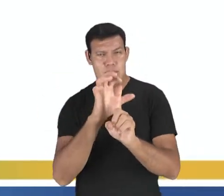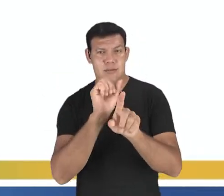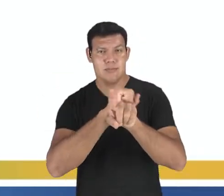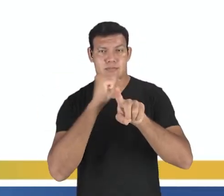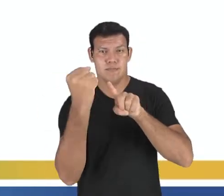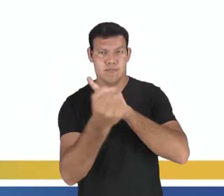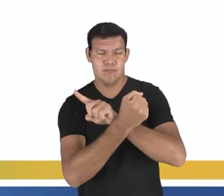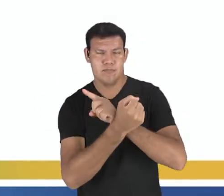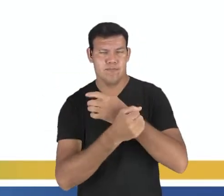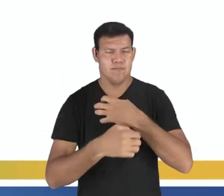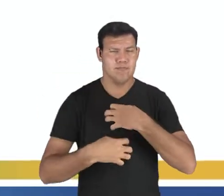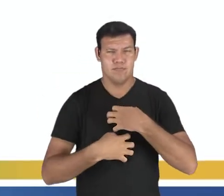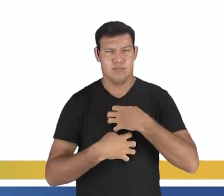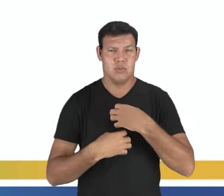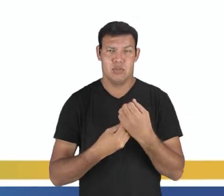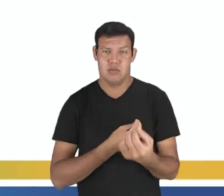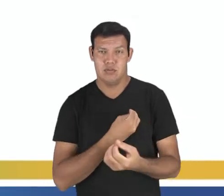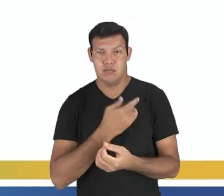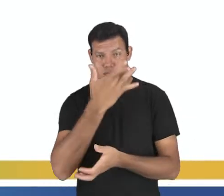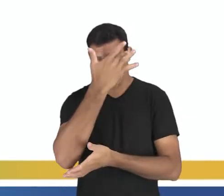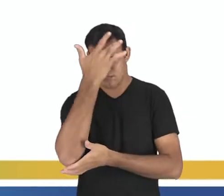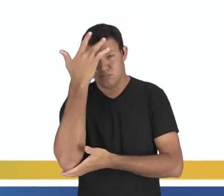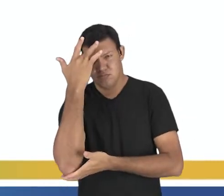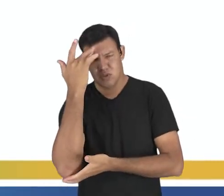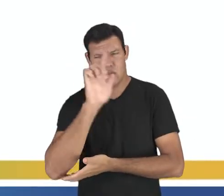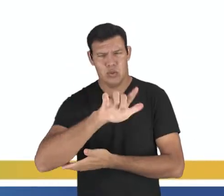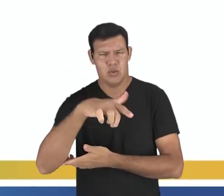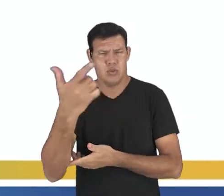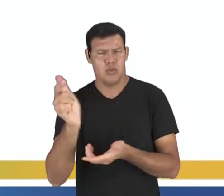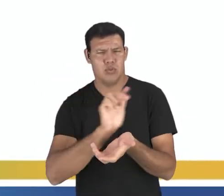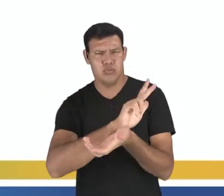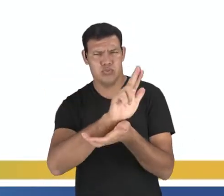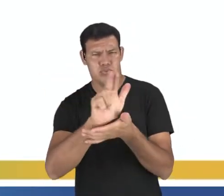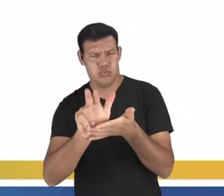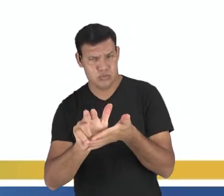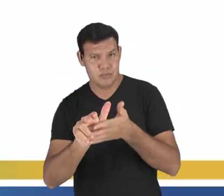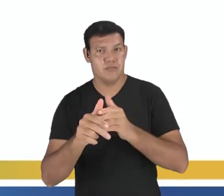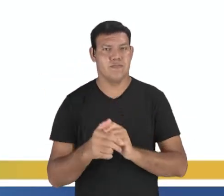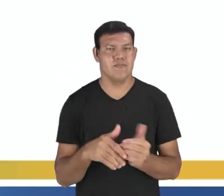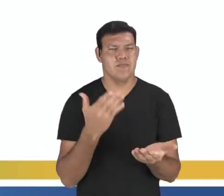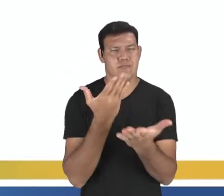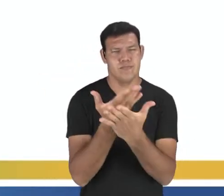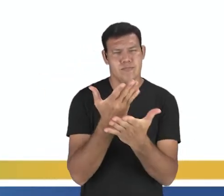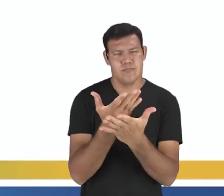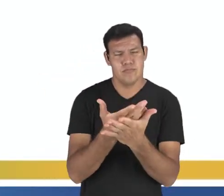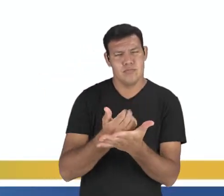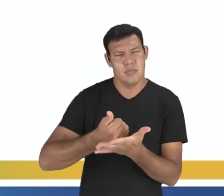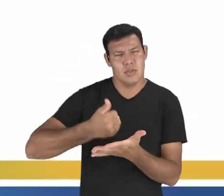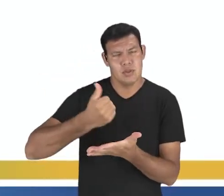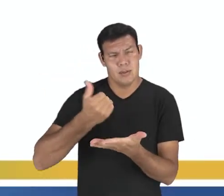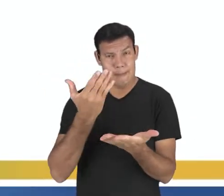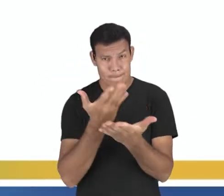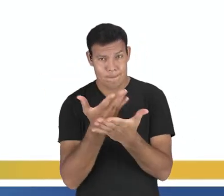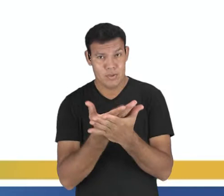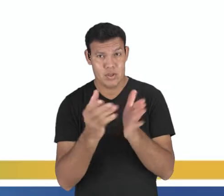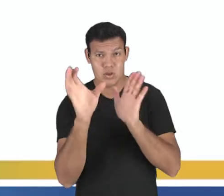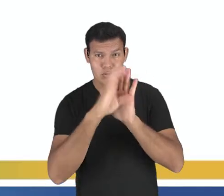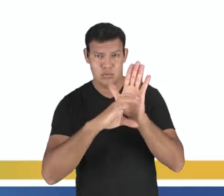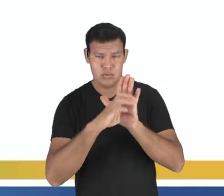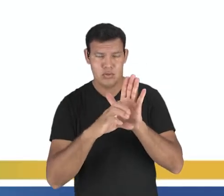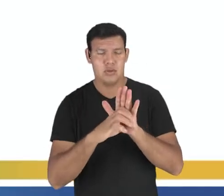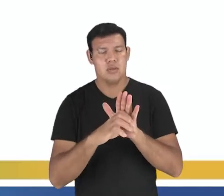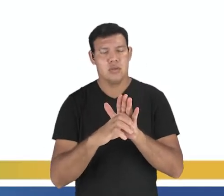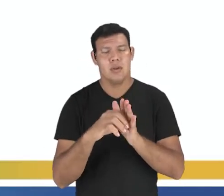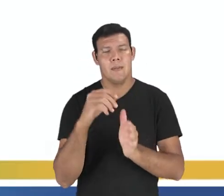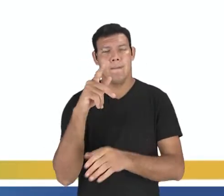pessoas e dentre outros. Então, basicamente, a gente já estudou lá nas primeiras aulas o conceito de paisagem e a gente